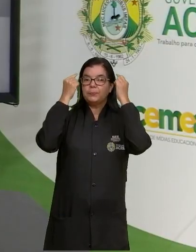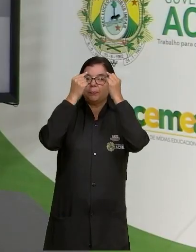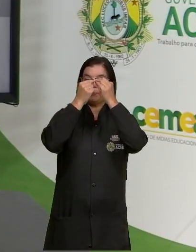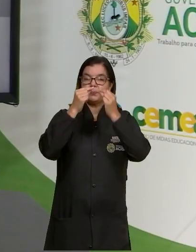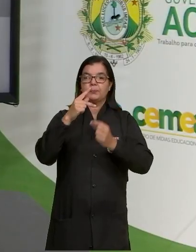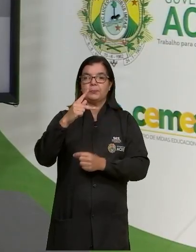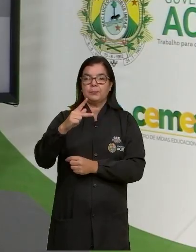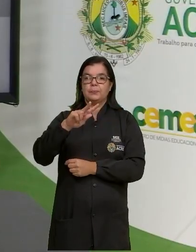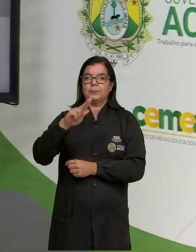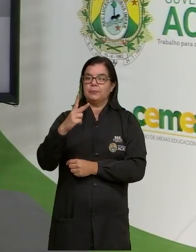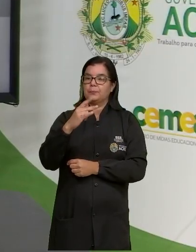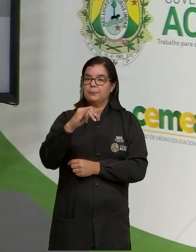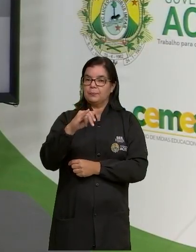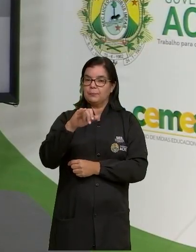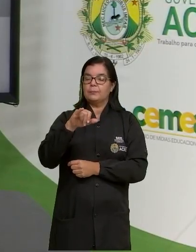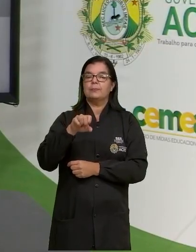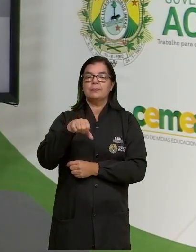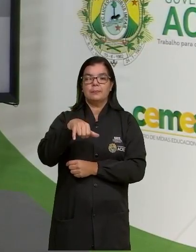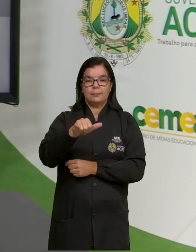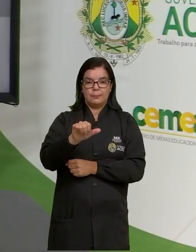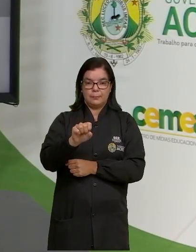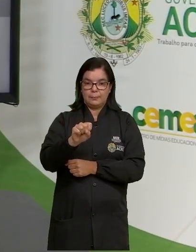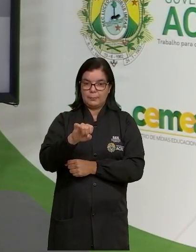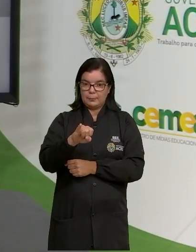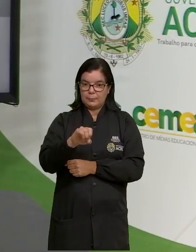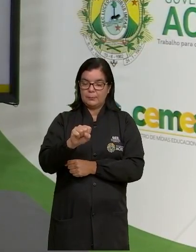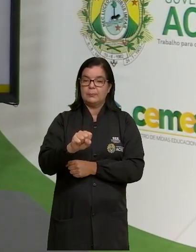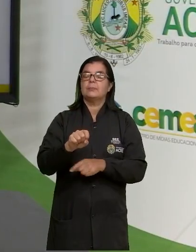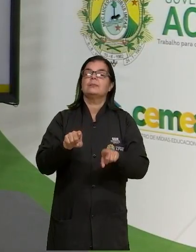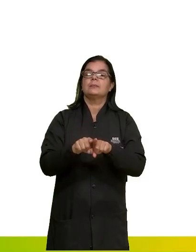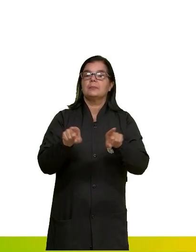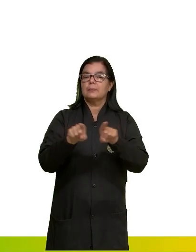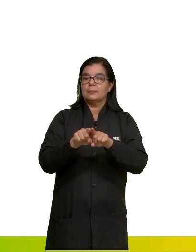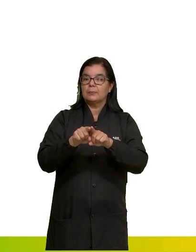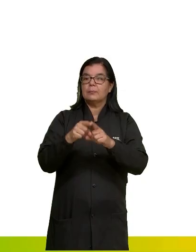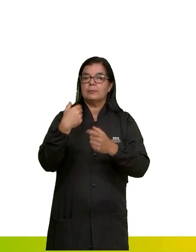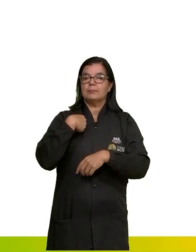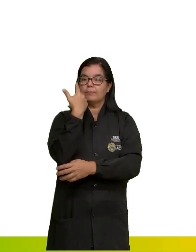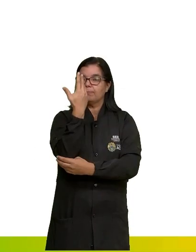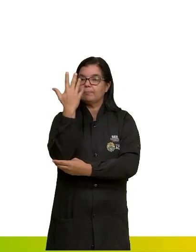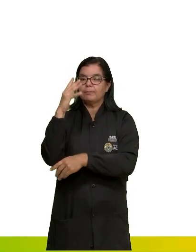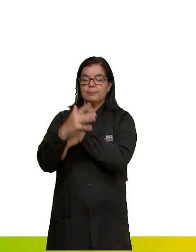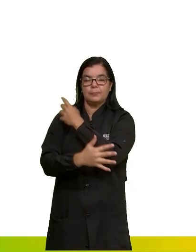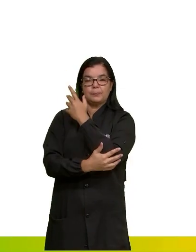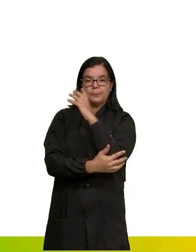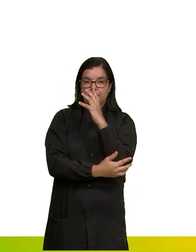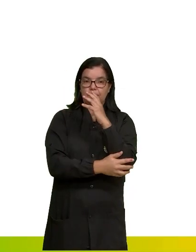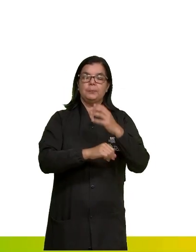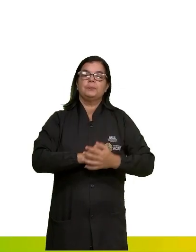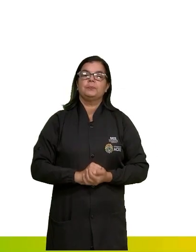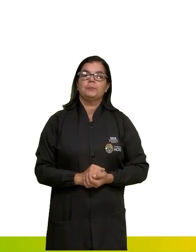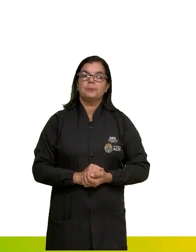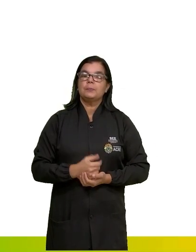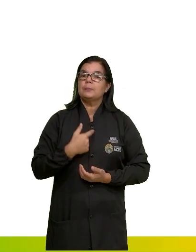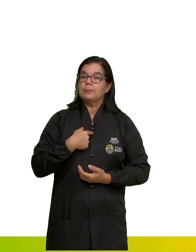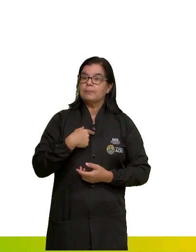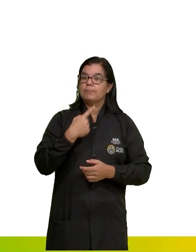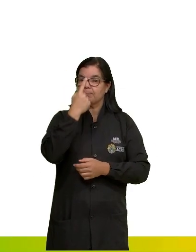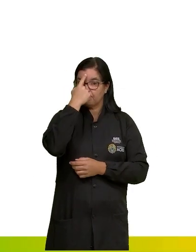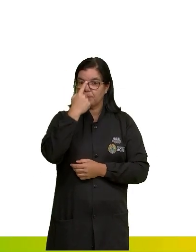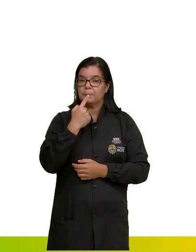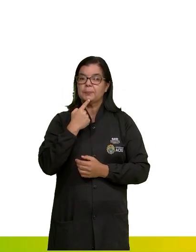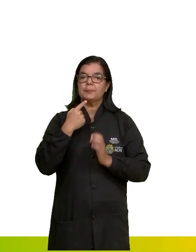physis é natureza. Então, muito bem, para começar, nós temos uma